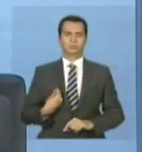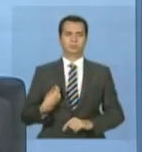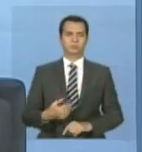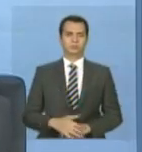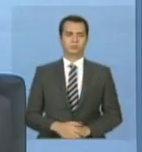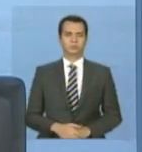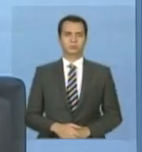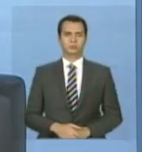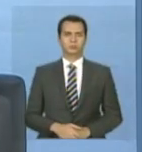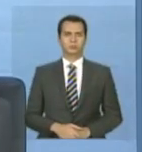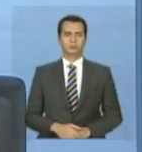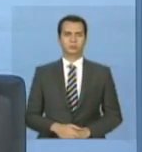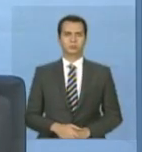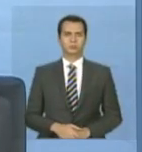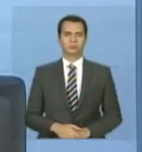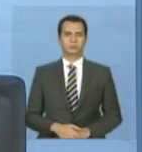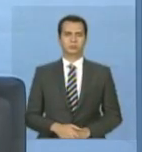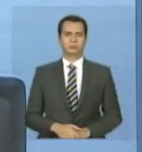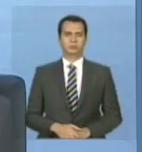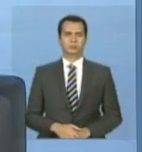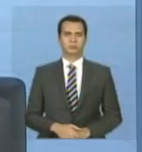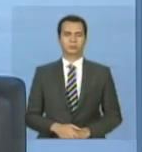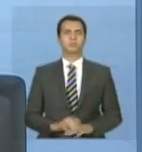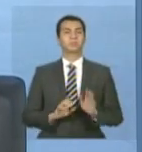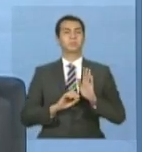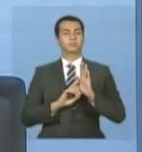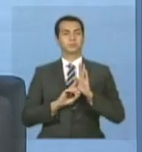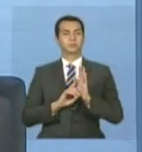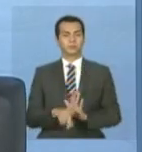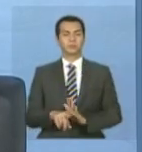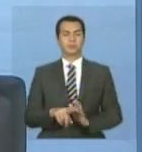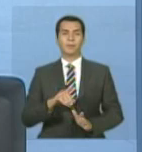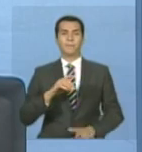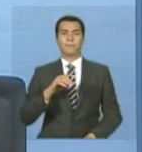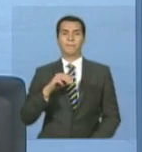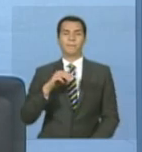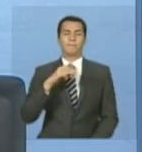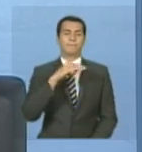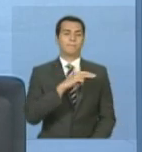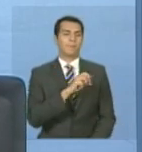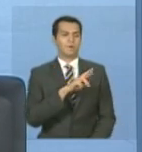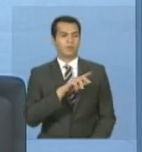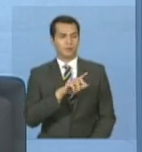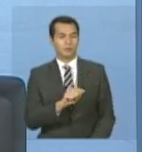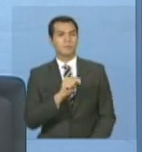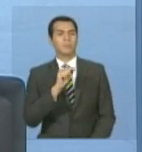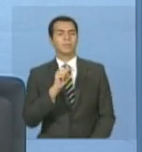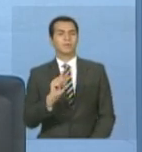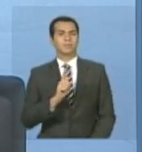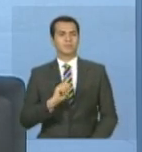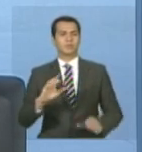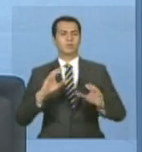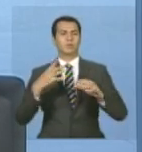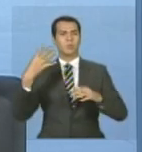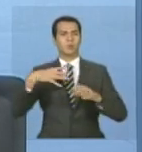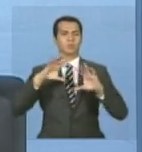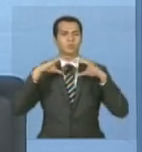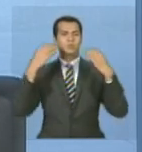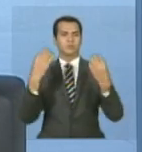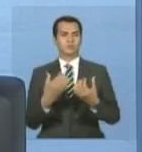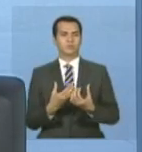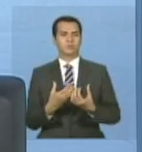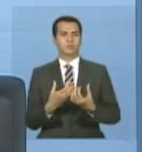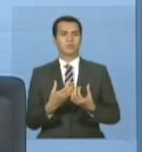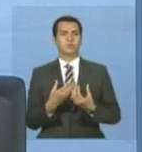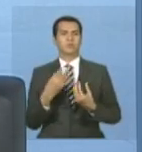e olha, a quarta conferência para o direito humano à alimentação adequada e saudável ao nosso país. De